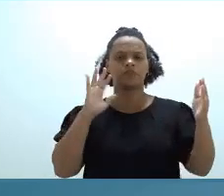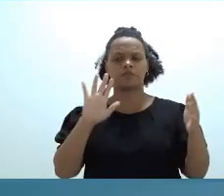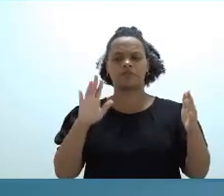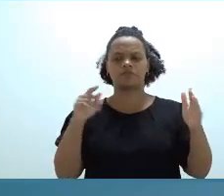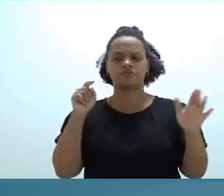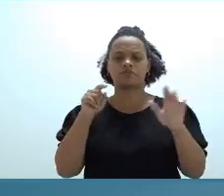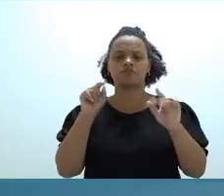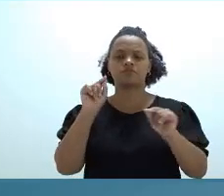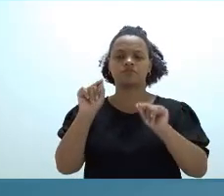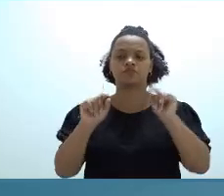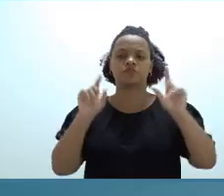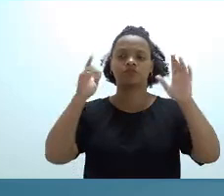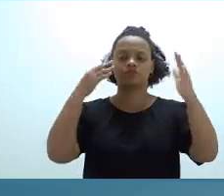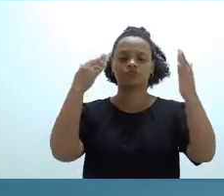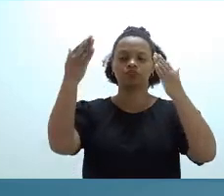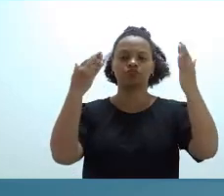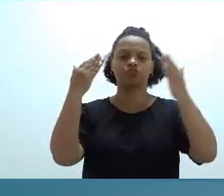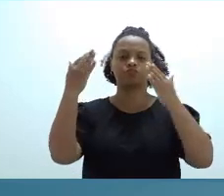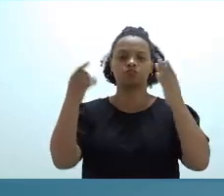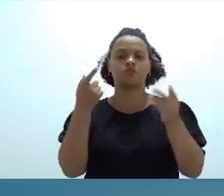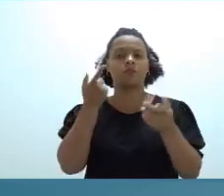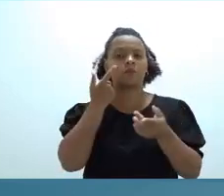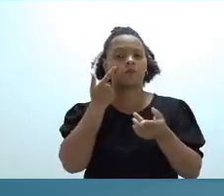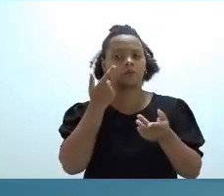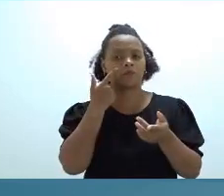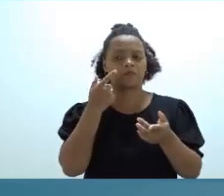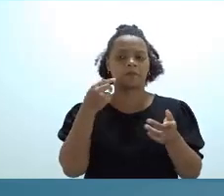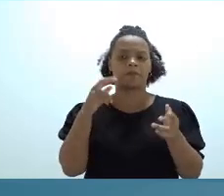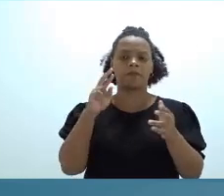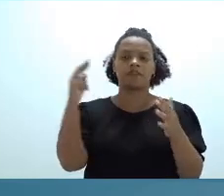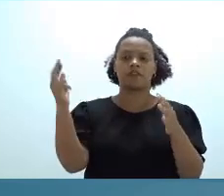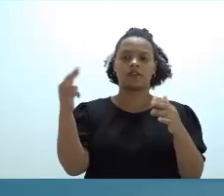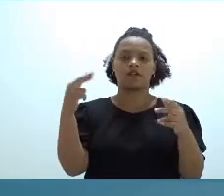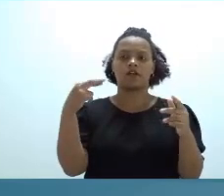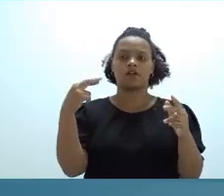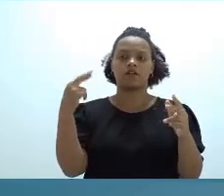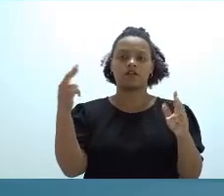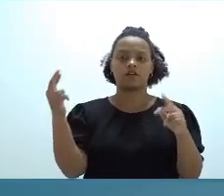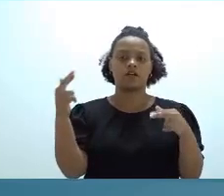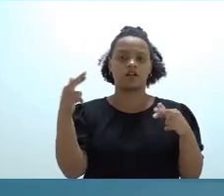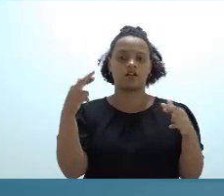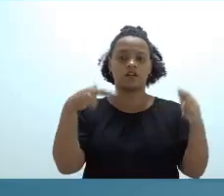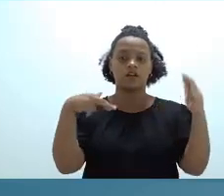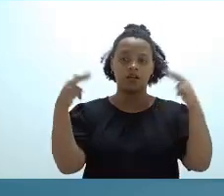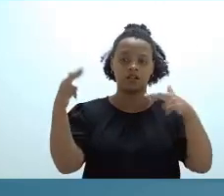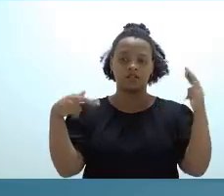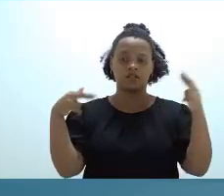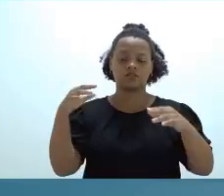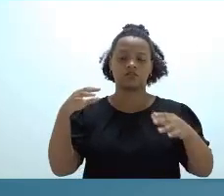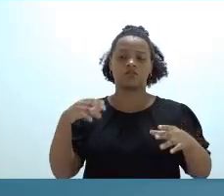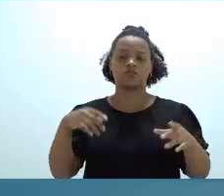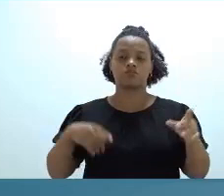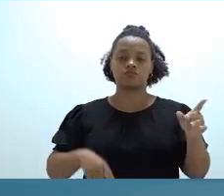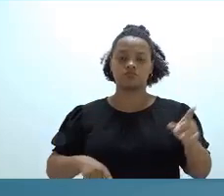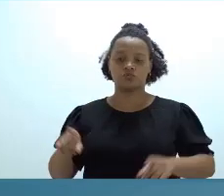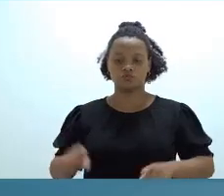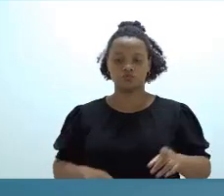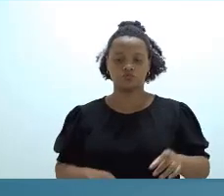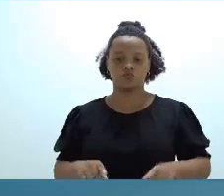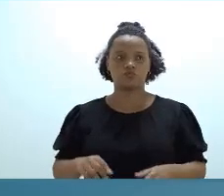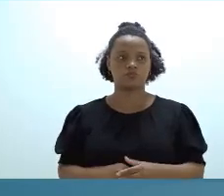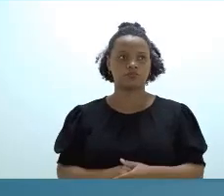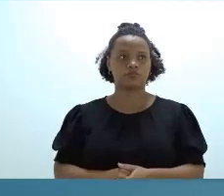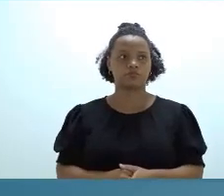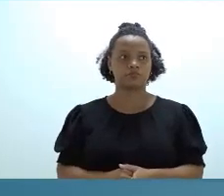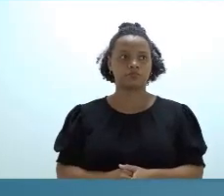agravo de instrumento cuida de relação de consumo, pois veicula a demanda de responsabilidade civil objetiva em razão de